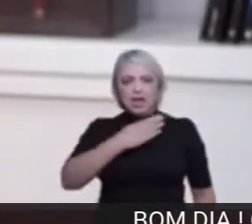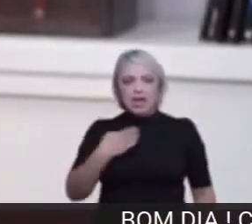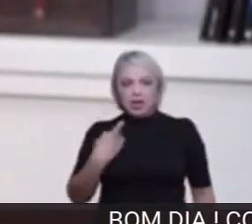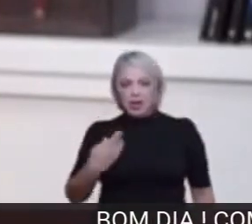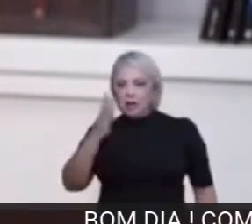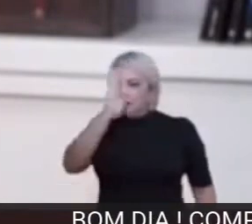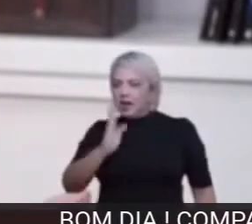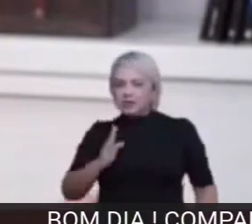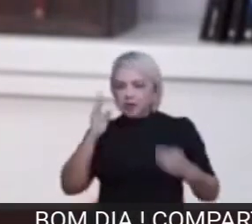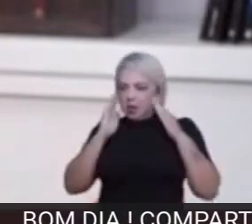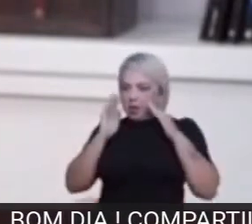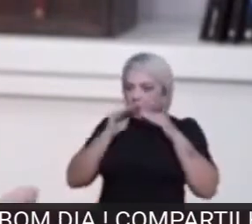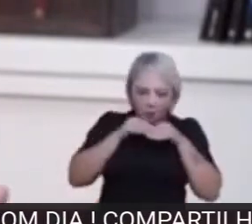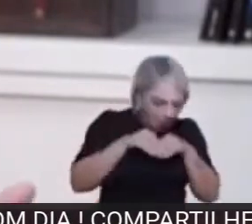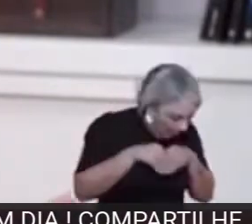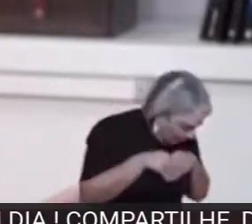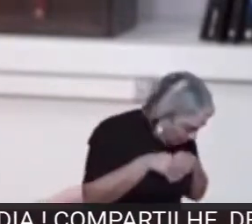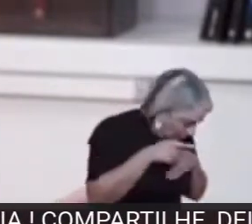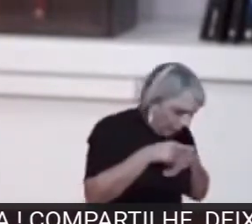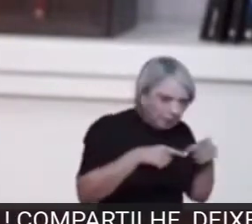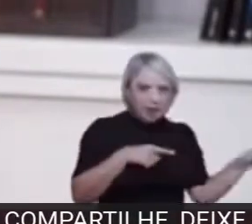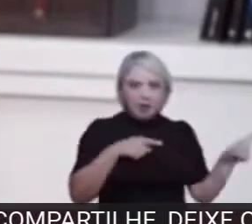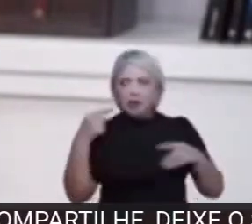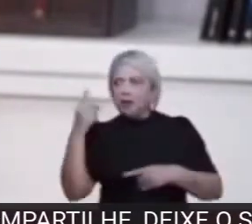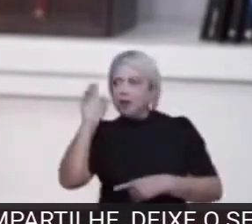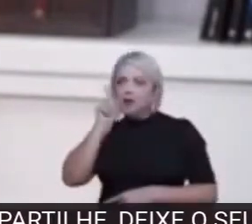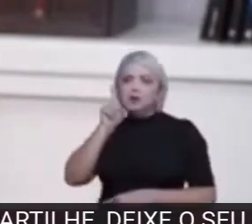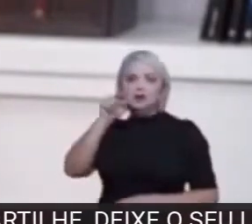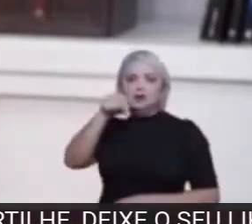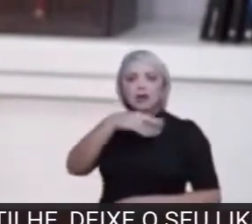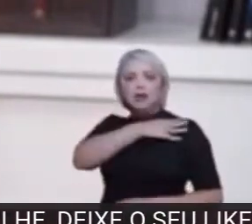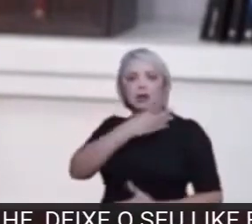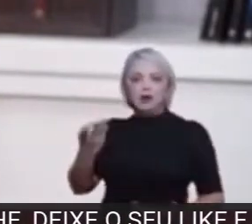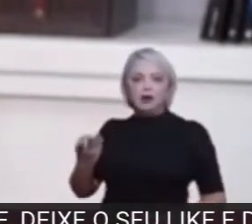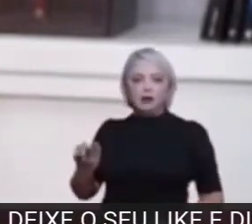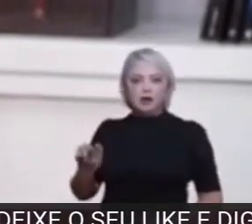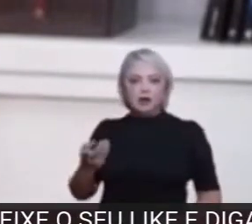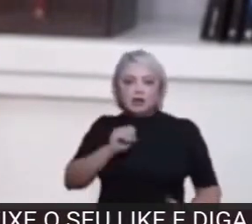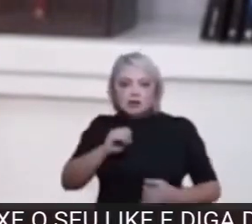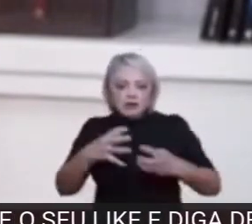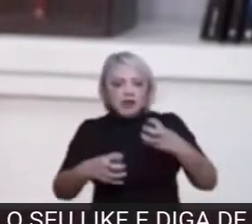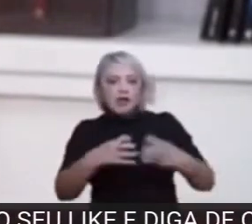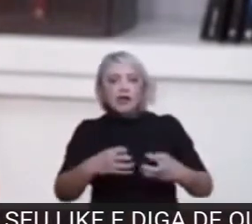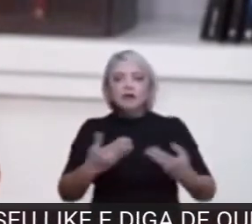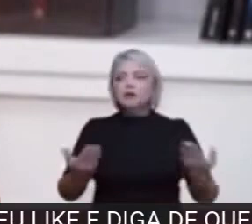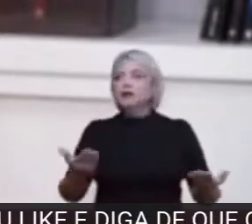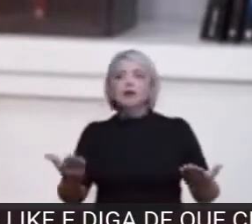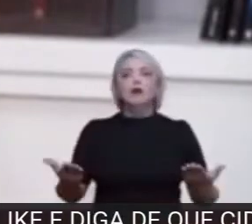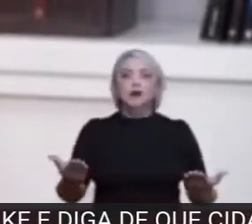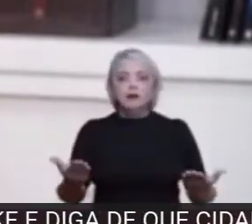um general americano. Se tiver uma guerra, esse general vai ficar com quem? Sabe? Então,